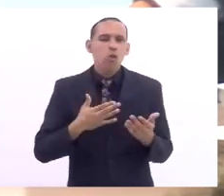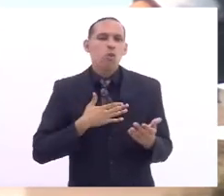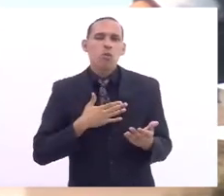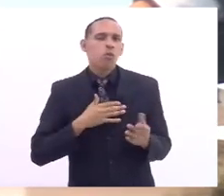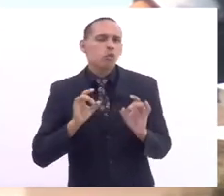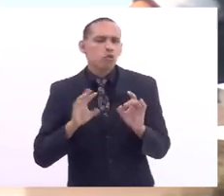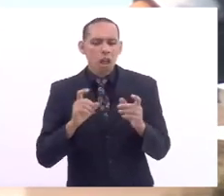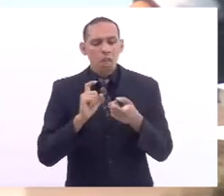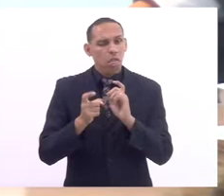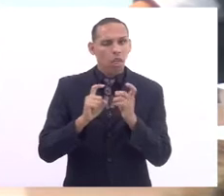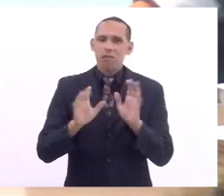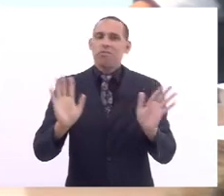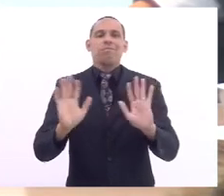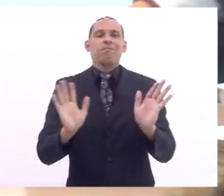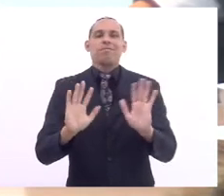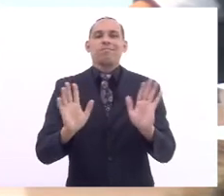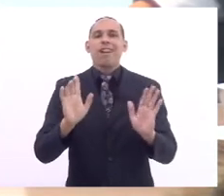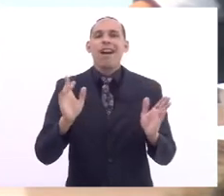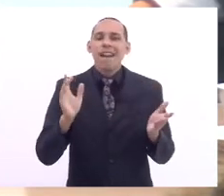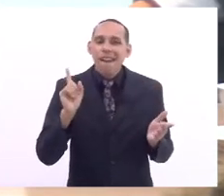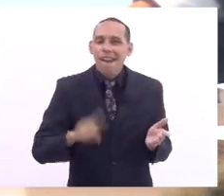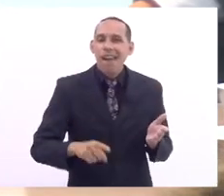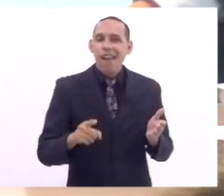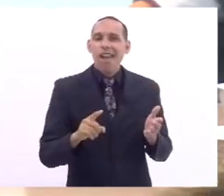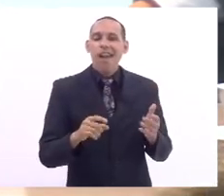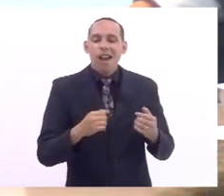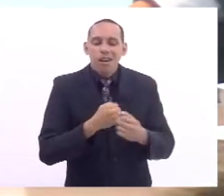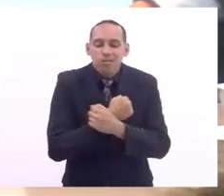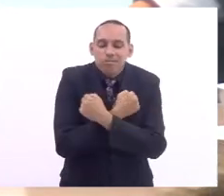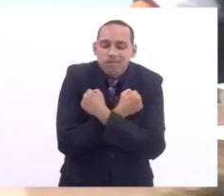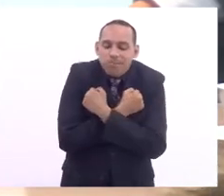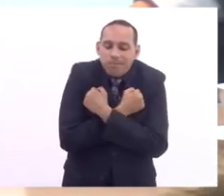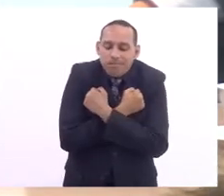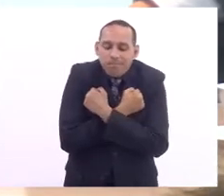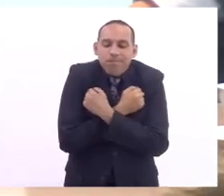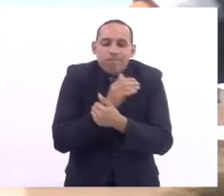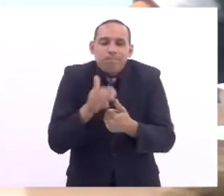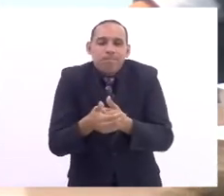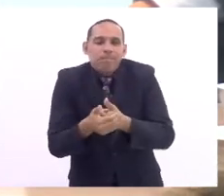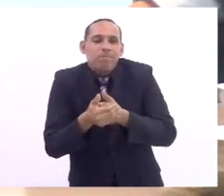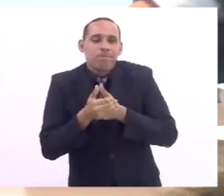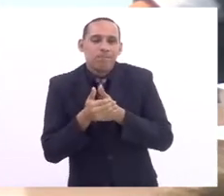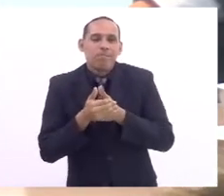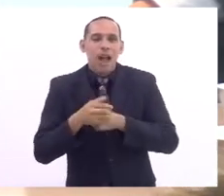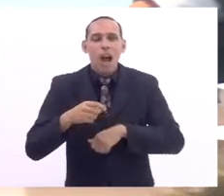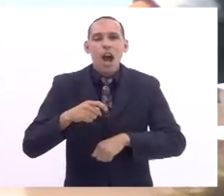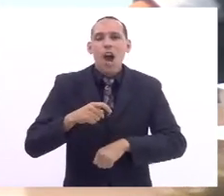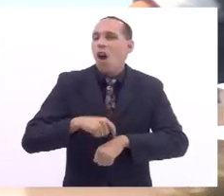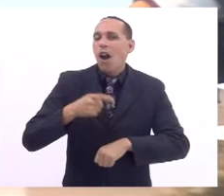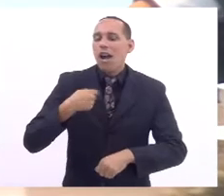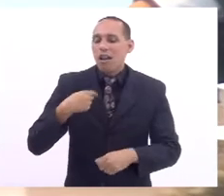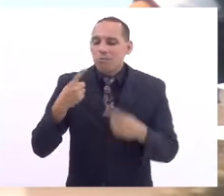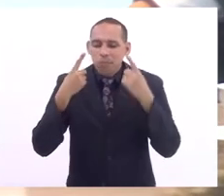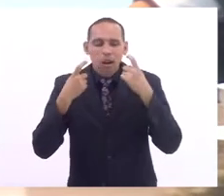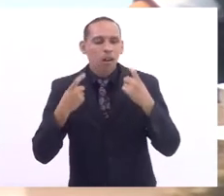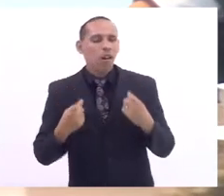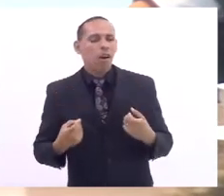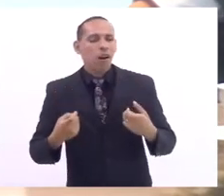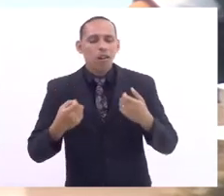só nas reuniões é uma equipe que me deu abraço e colo para chorar e para